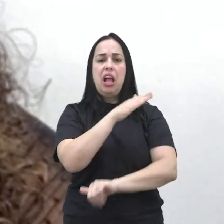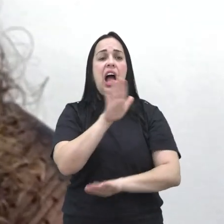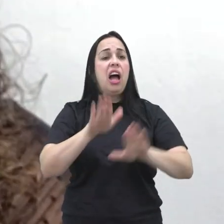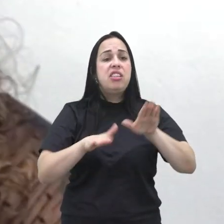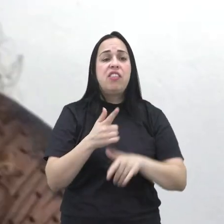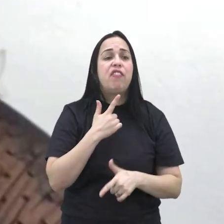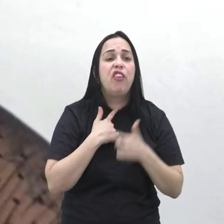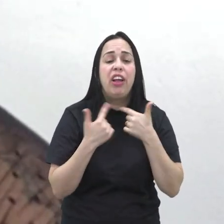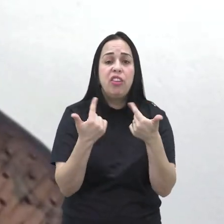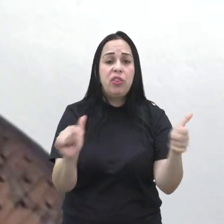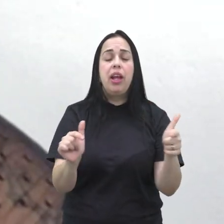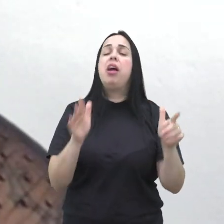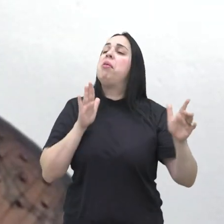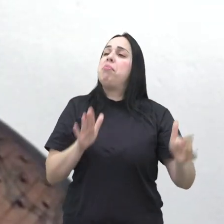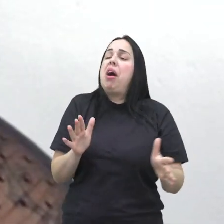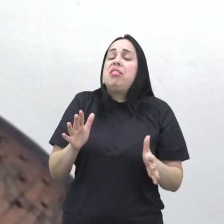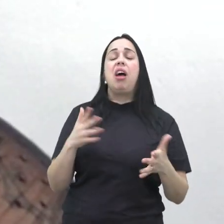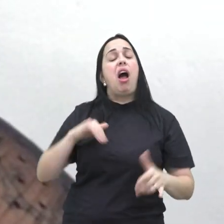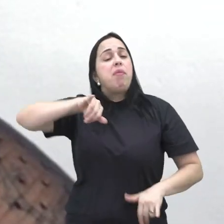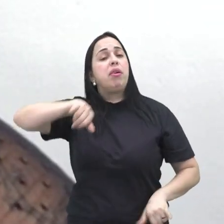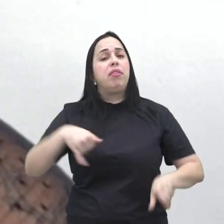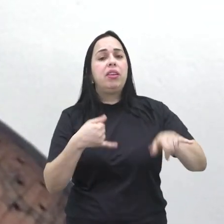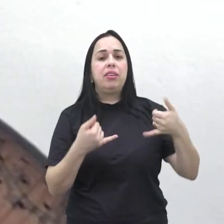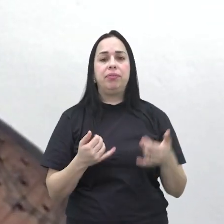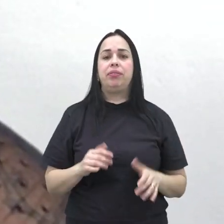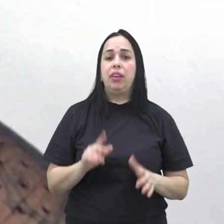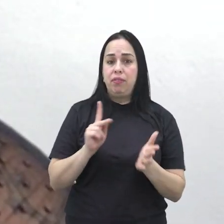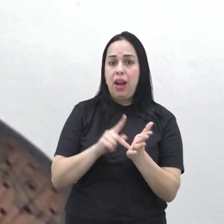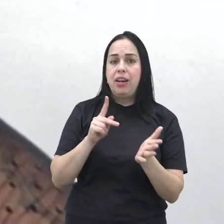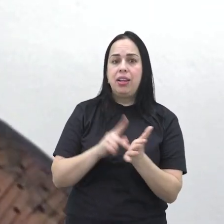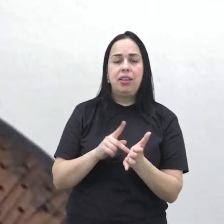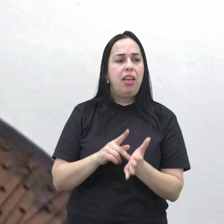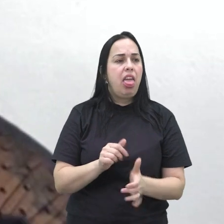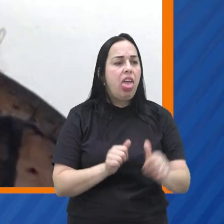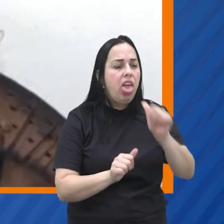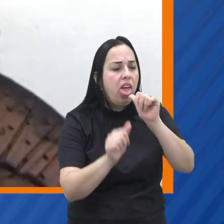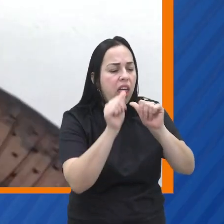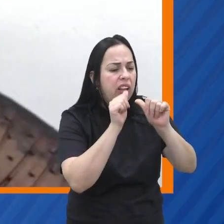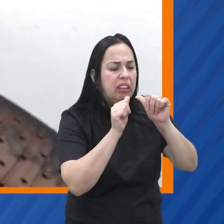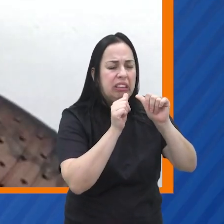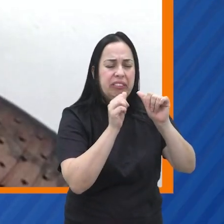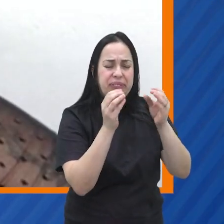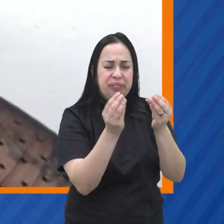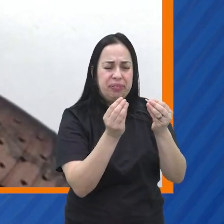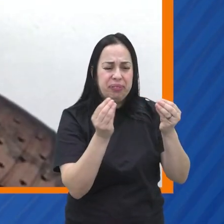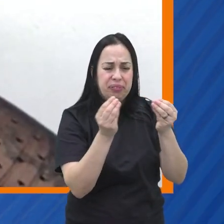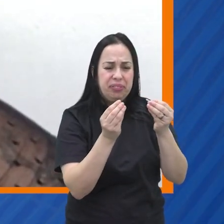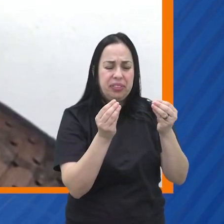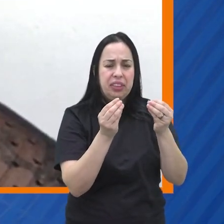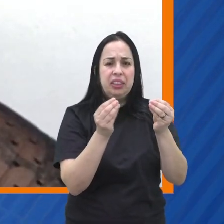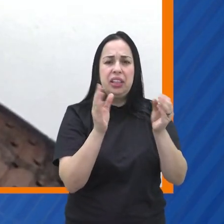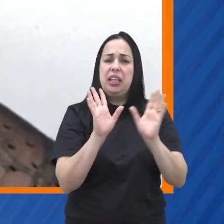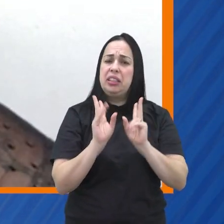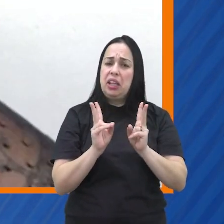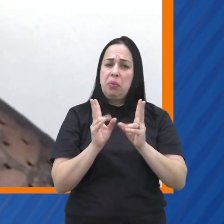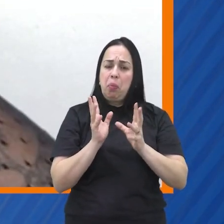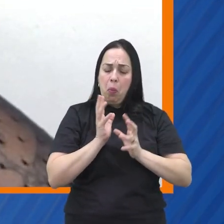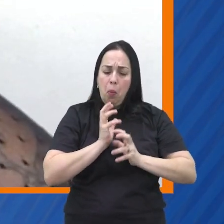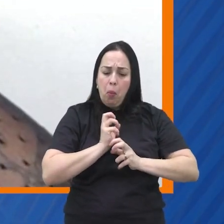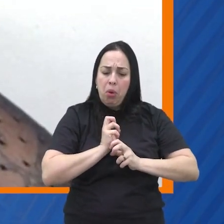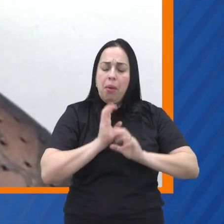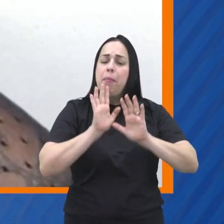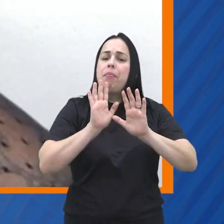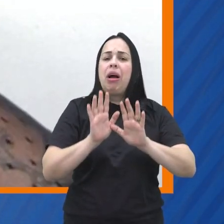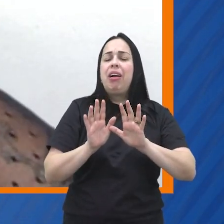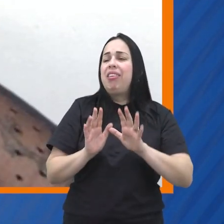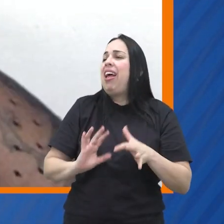e beber. Mesmo sem sentir vontade, se deixava levar pelo momento. eu mesmo não gostando e mesmo sendo uma pessoa